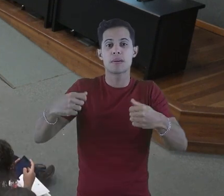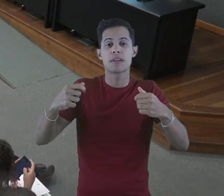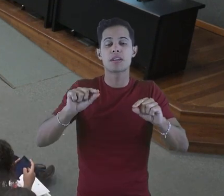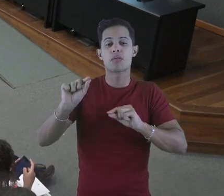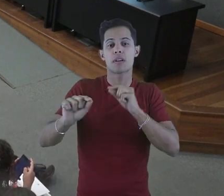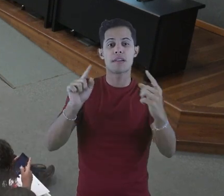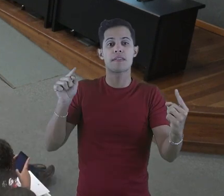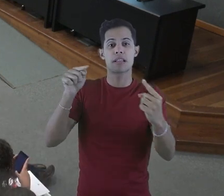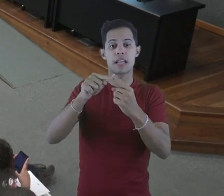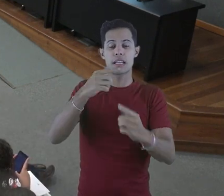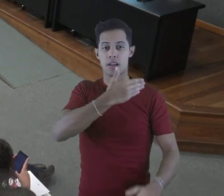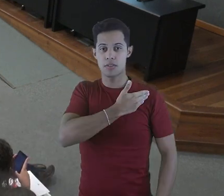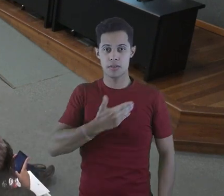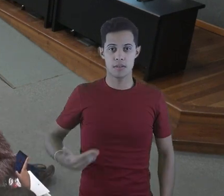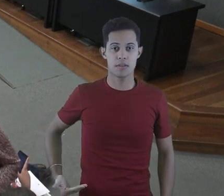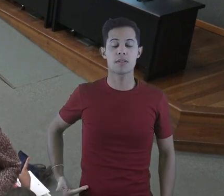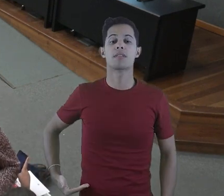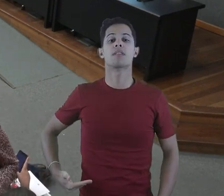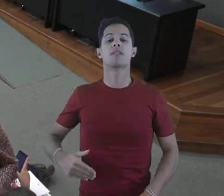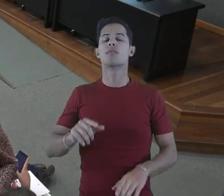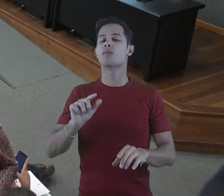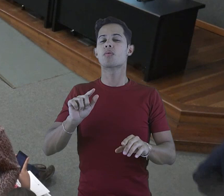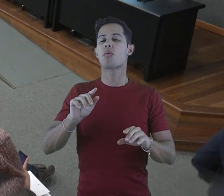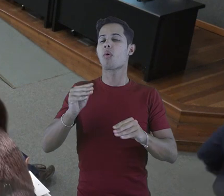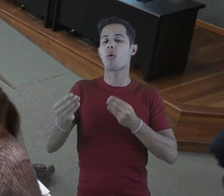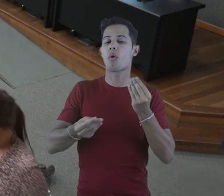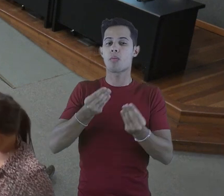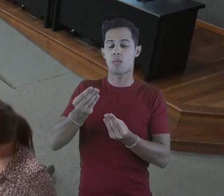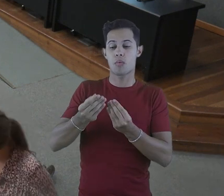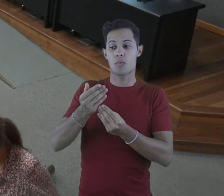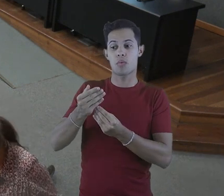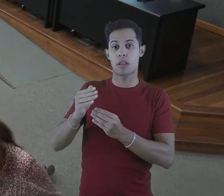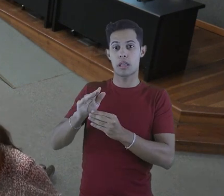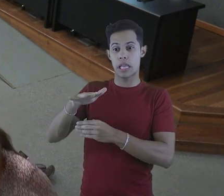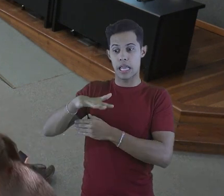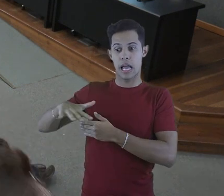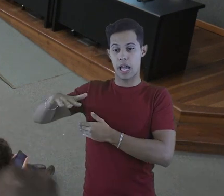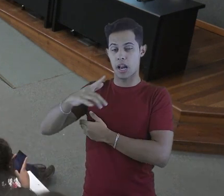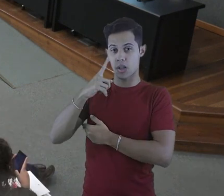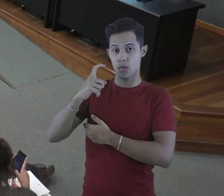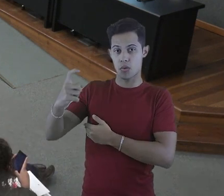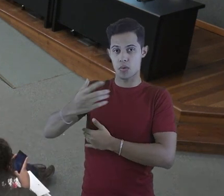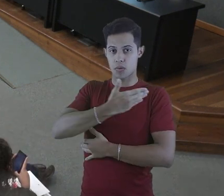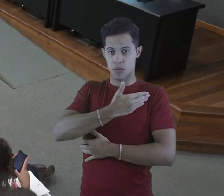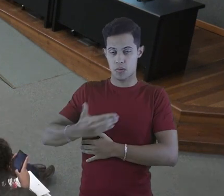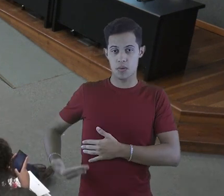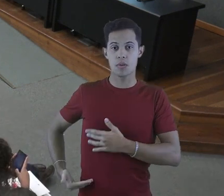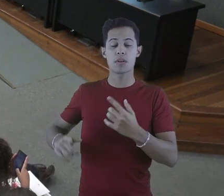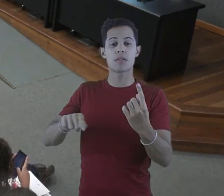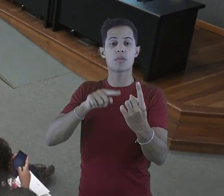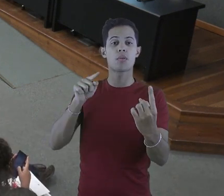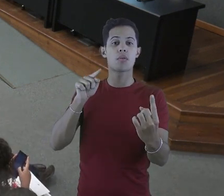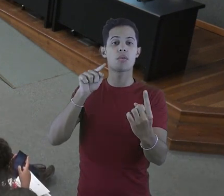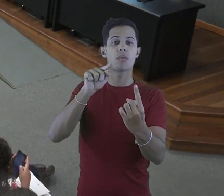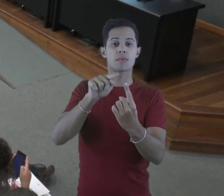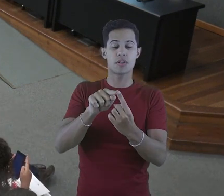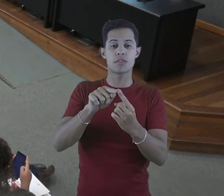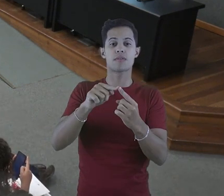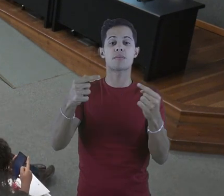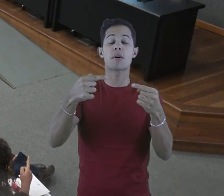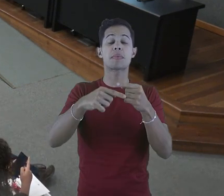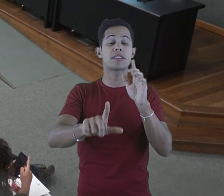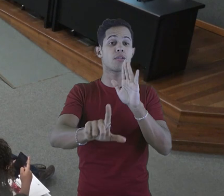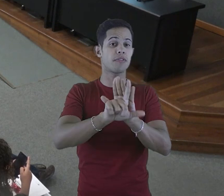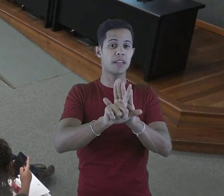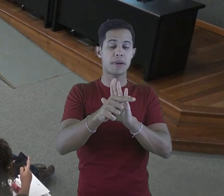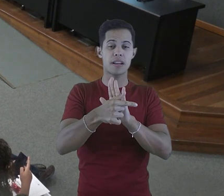tem que ter um tratamento dado de finalidade pública na persecução do interesse público com o objetivo